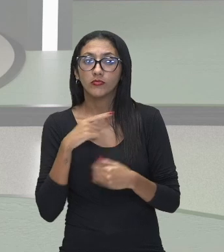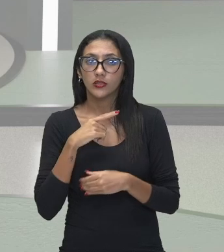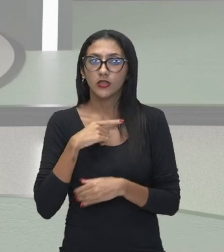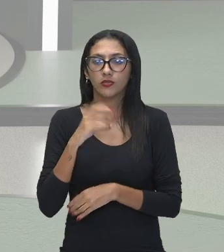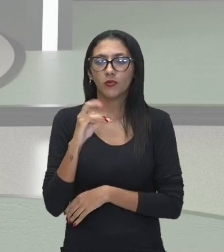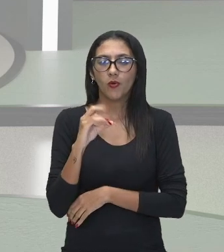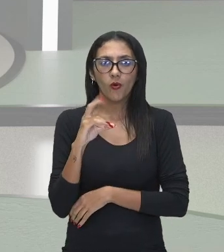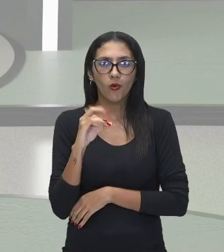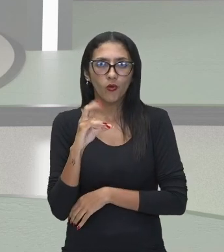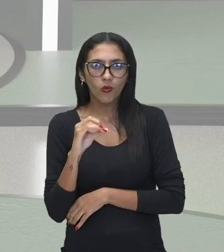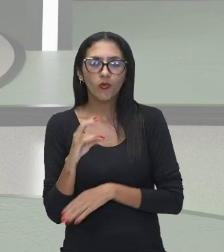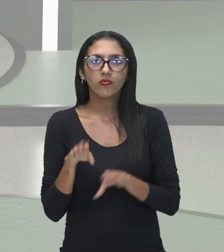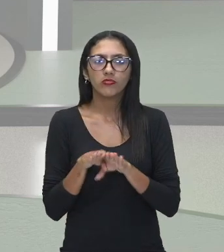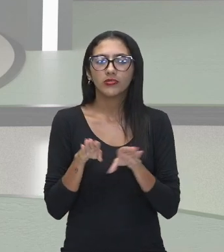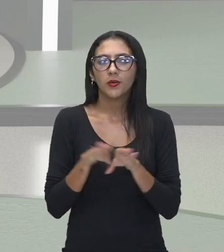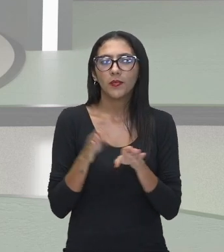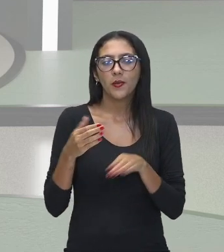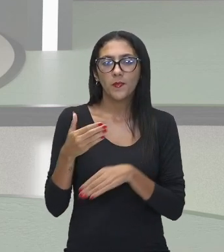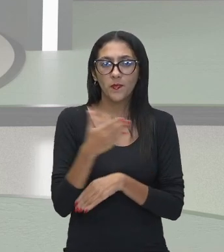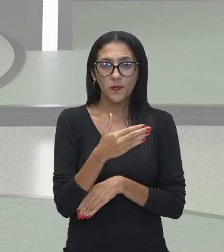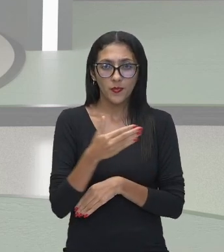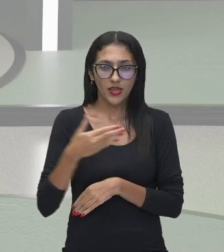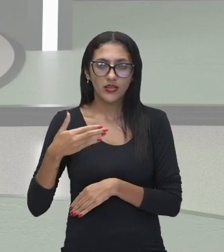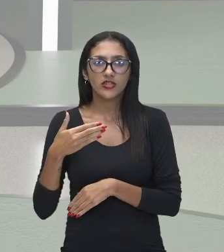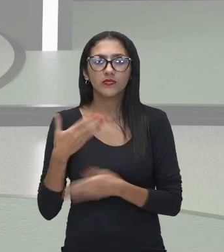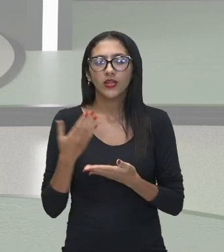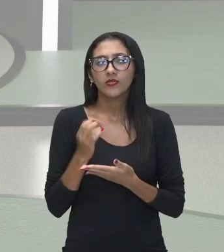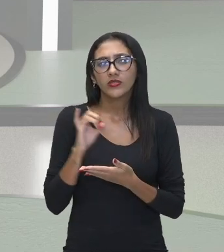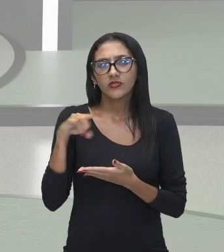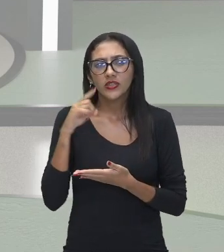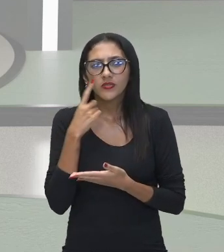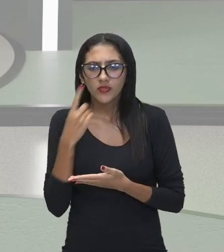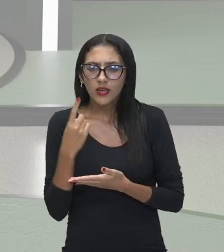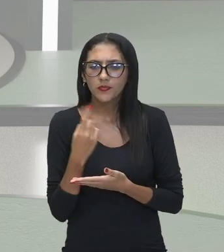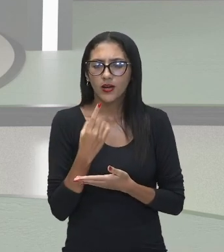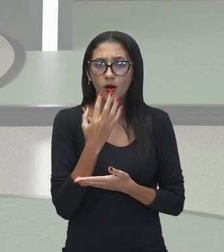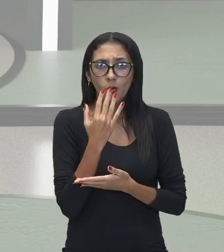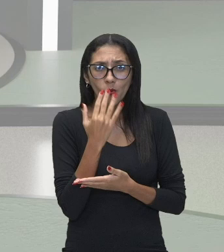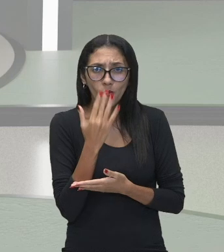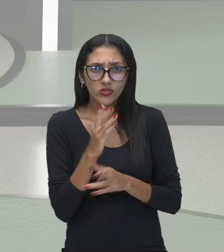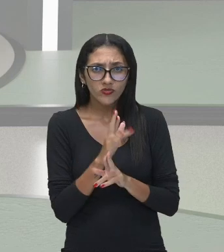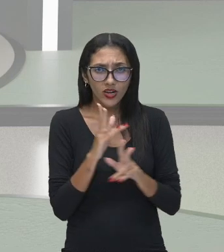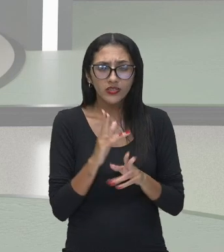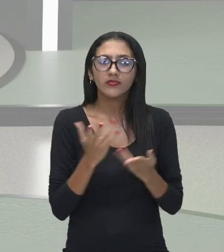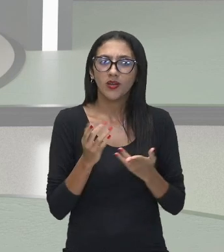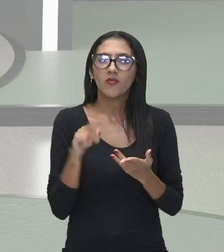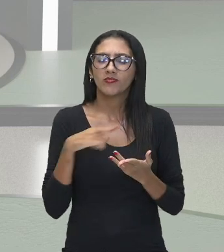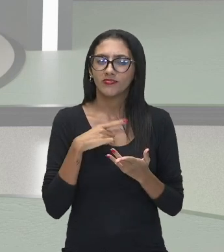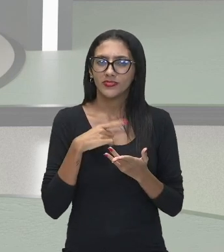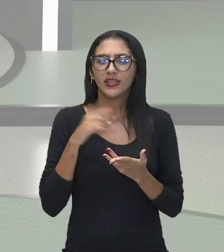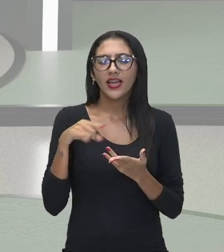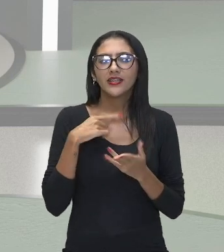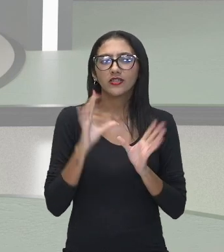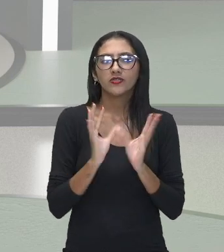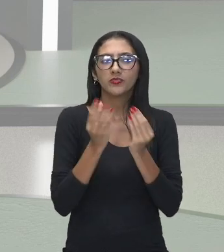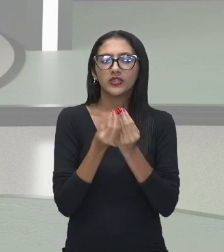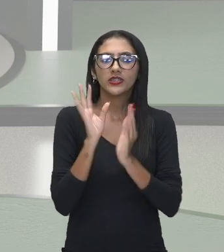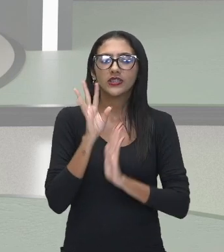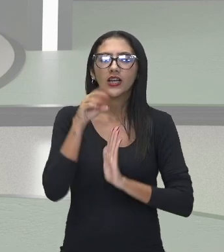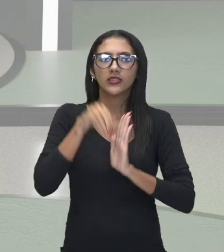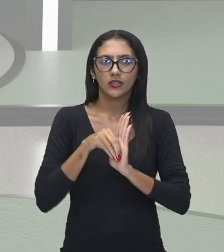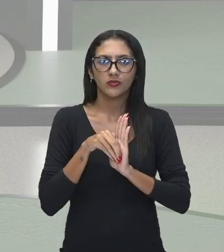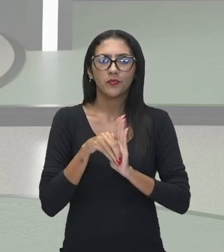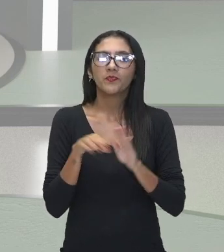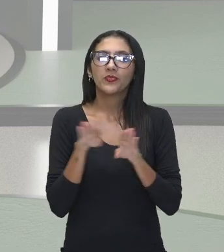carnes e peixes, né? Então, se vocês perceber ali uma cor mais alaranjada, quer dizer que tem os carotenoides, que também